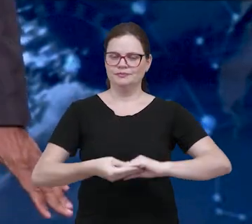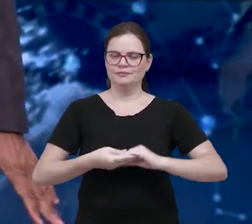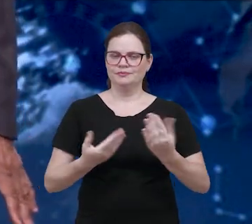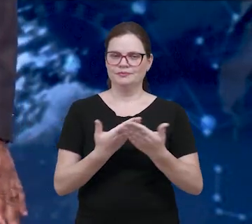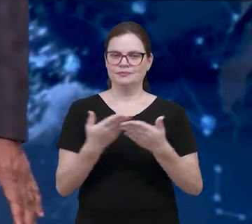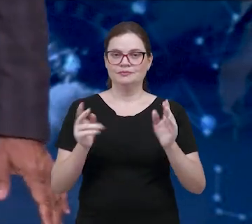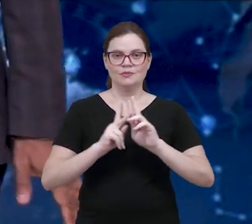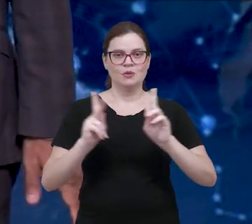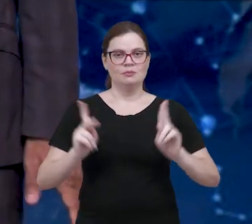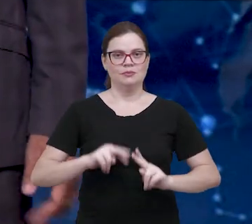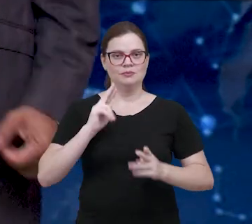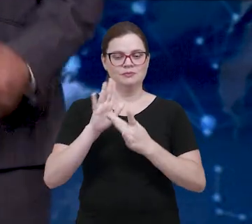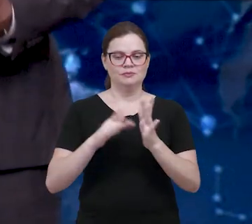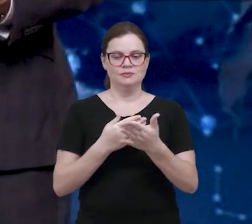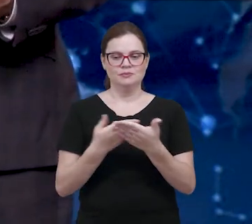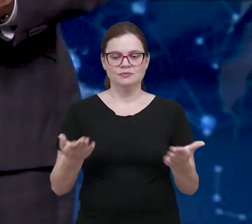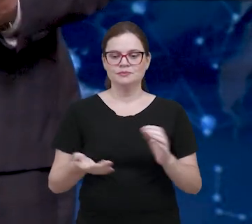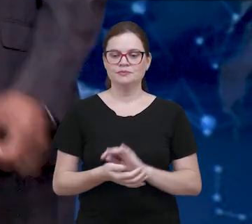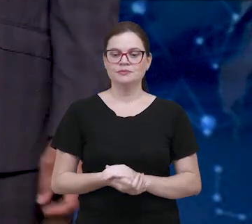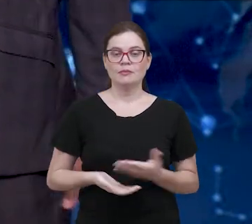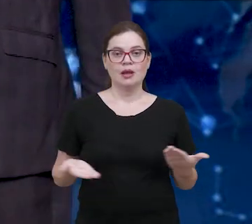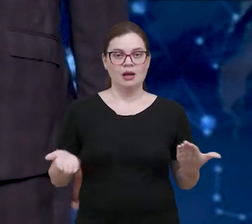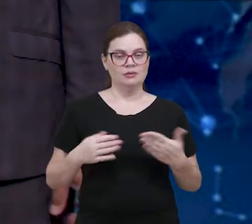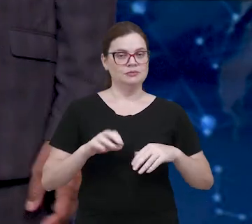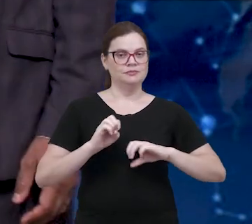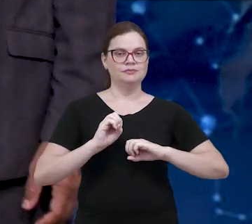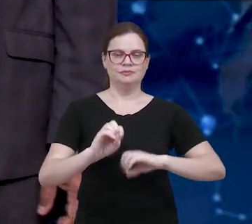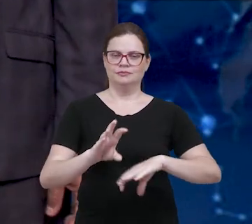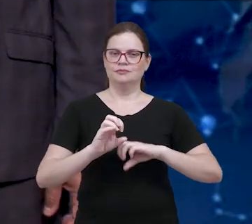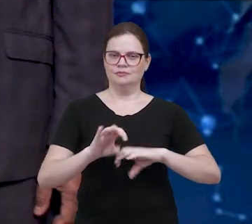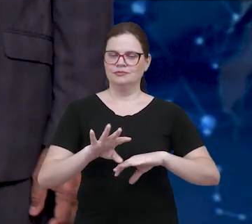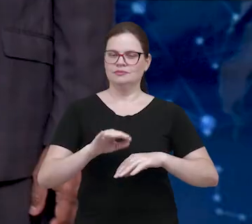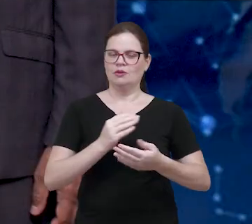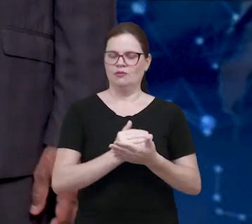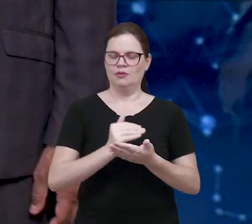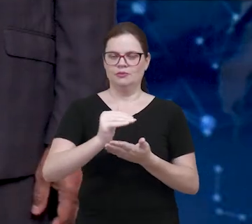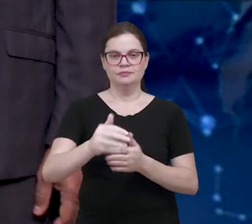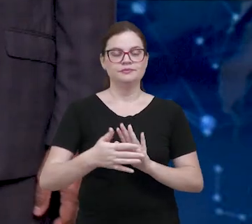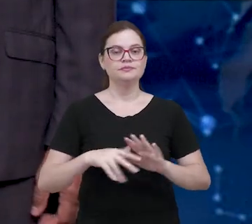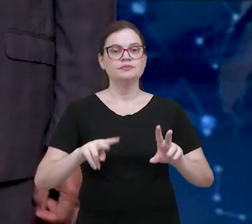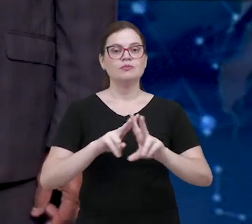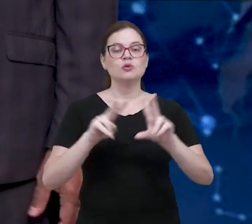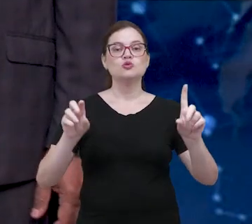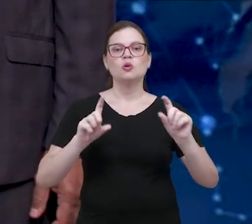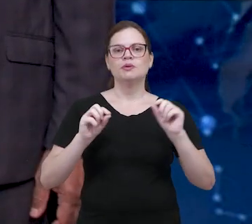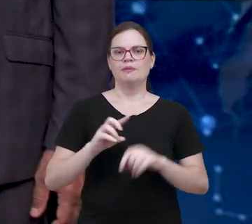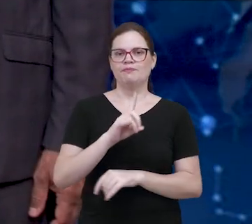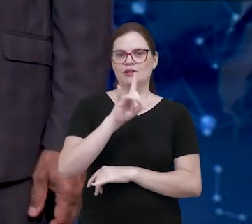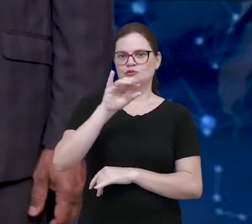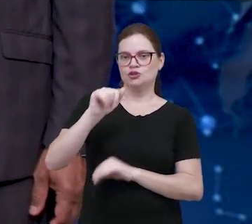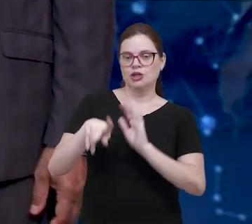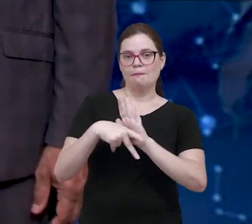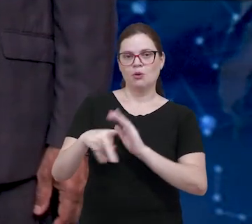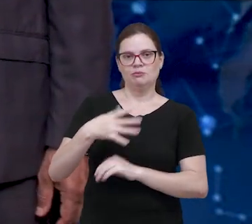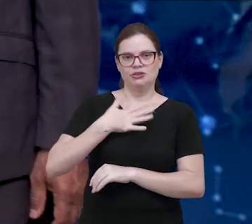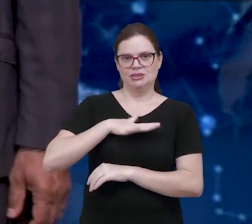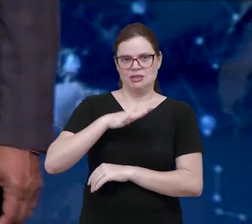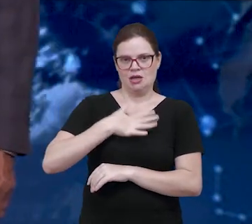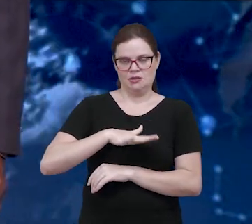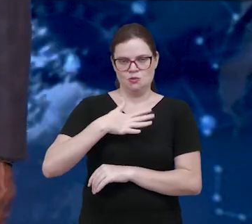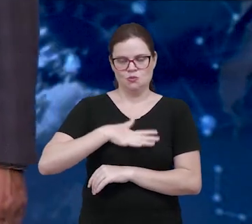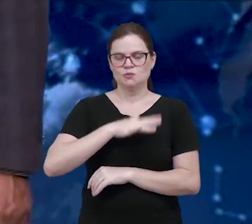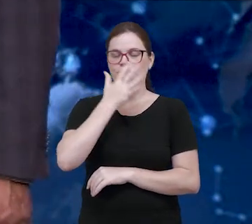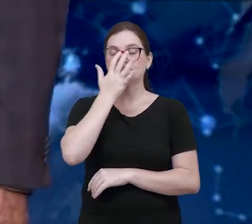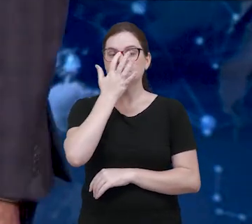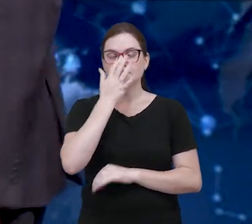Senhor Jesus. Esse ensino agora que nós vamos iniciar vai ser sobre o dia de descanso. Mas eu